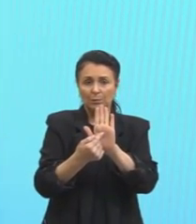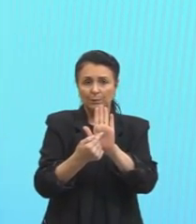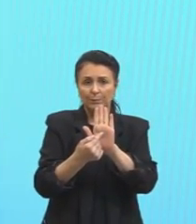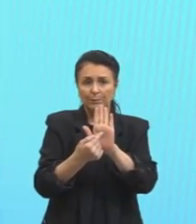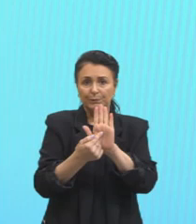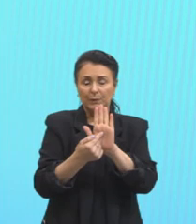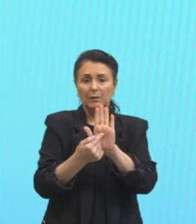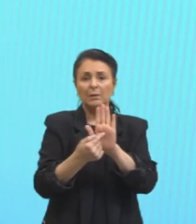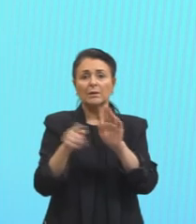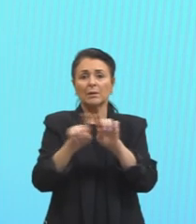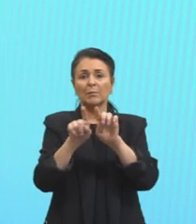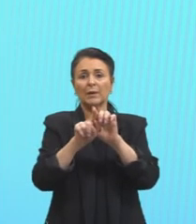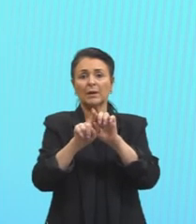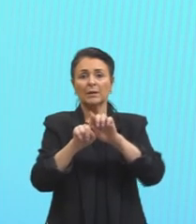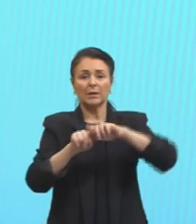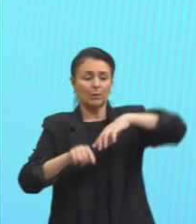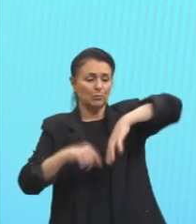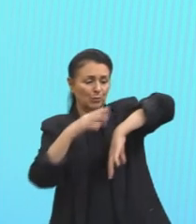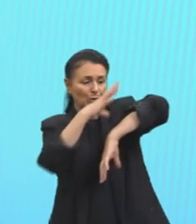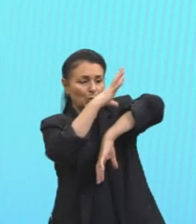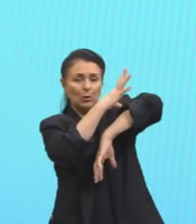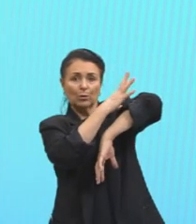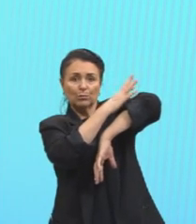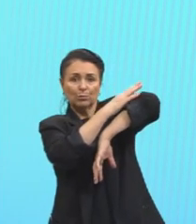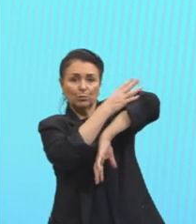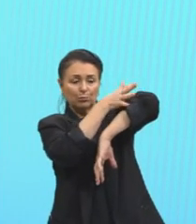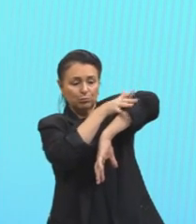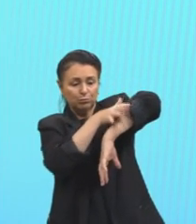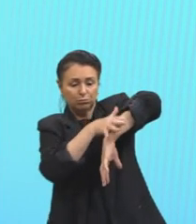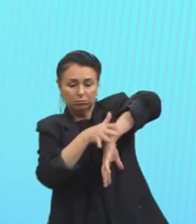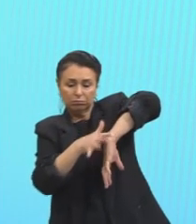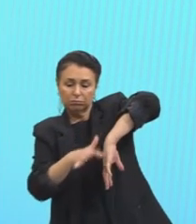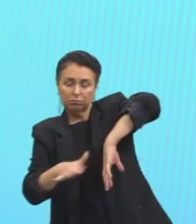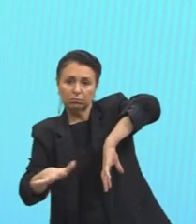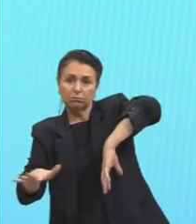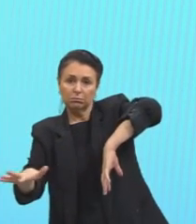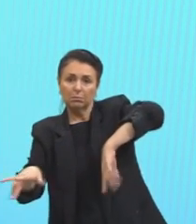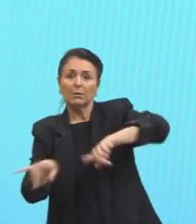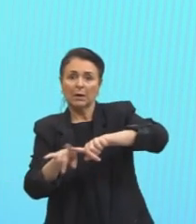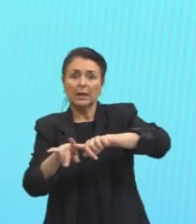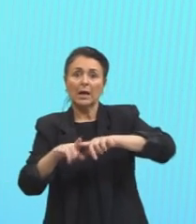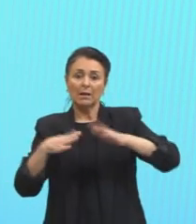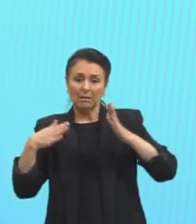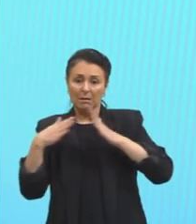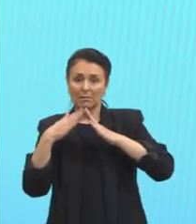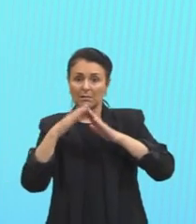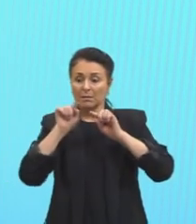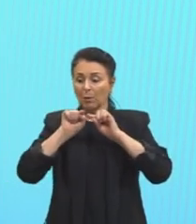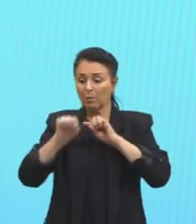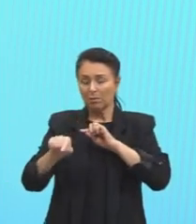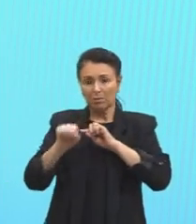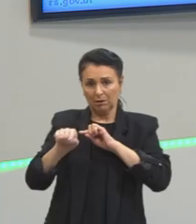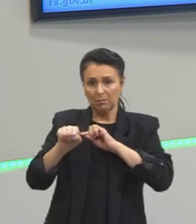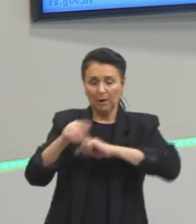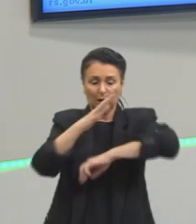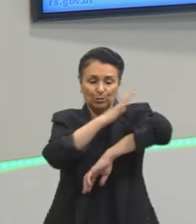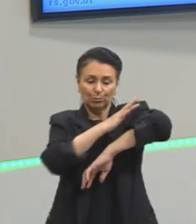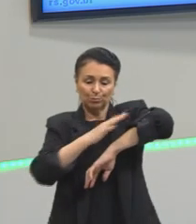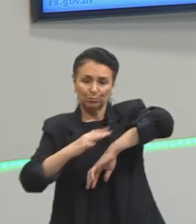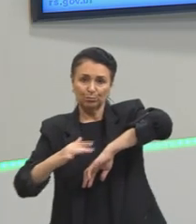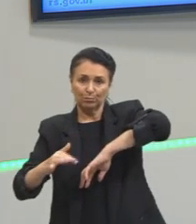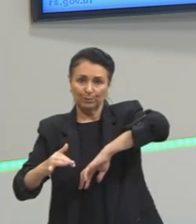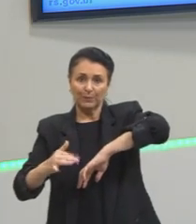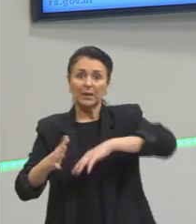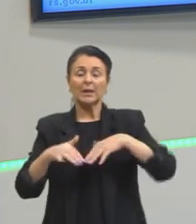esse movimento de massa e levando que tá pela frente né dando muito problema e sem fã de algumas vidas tá